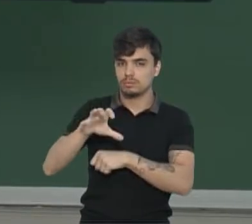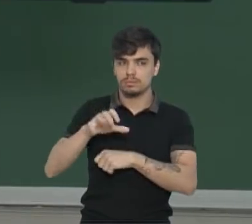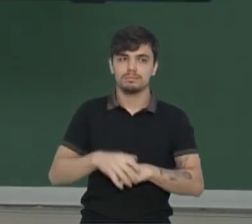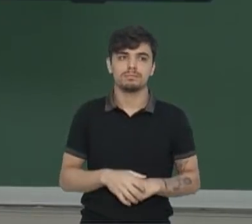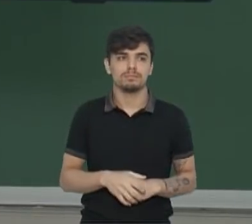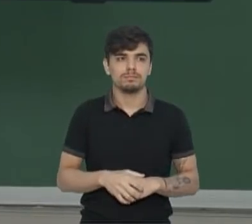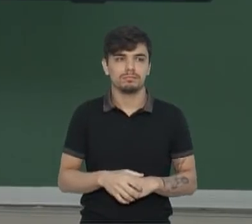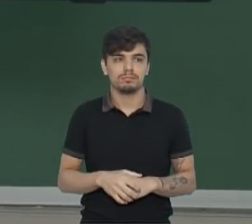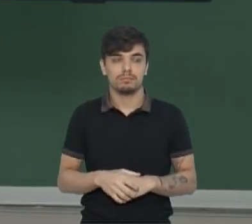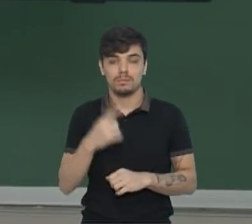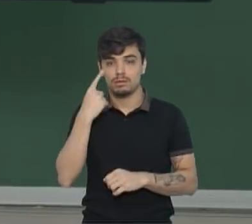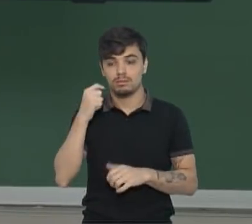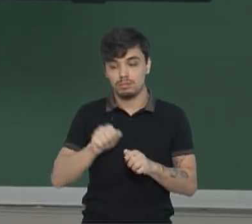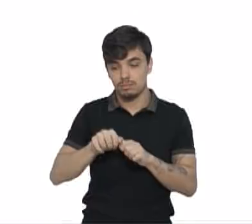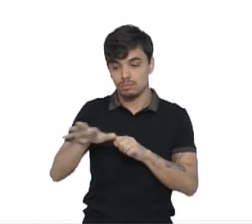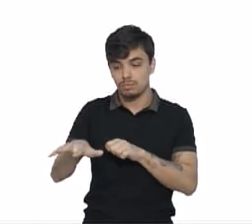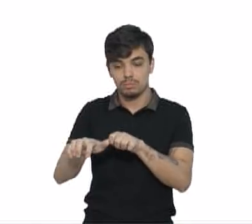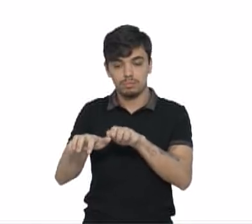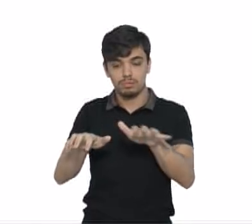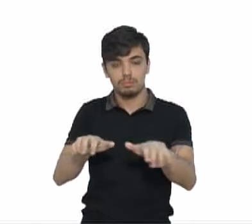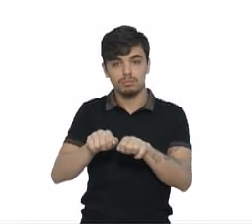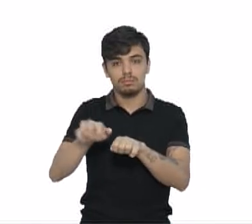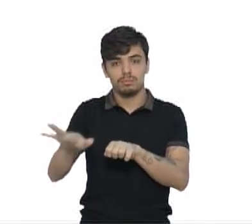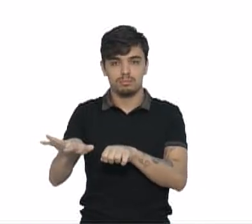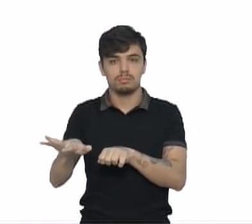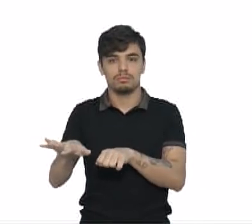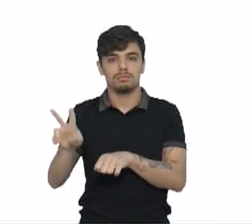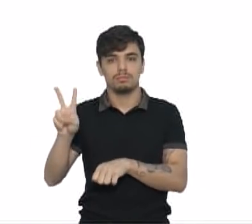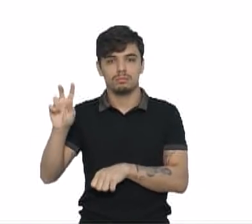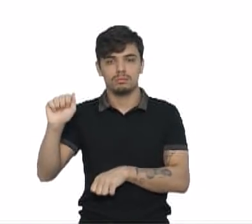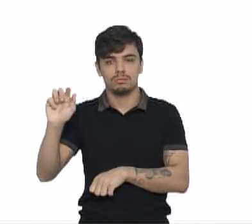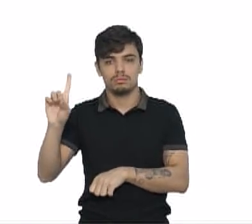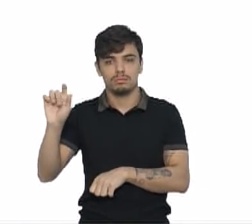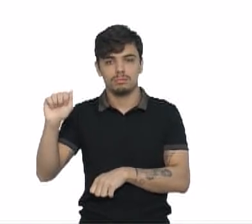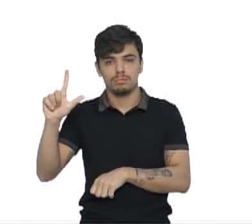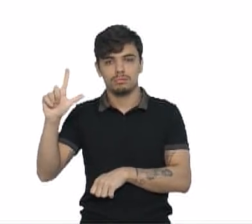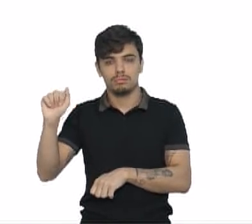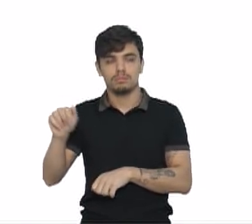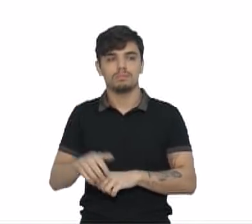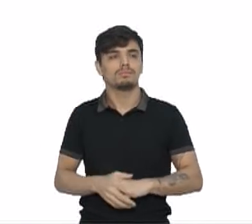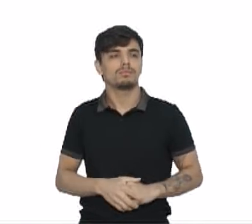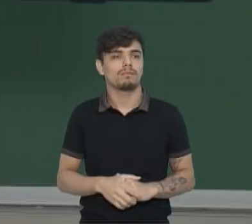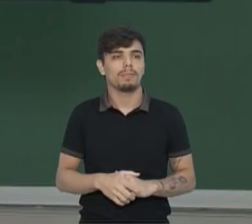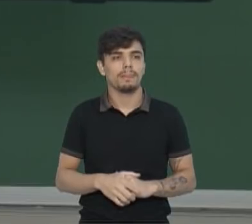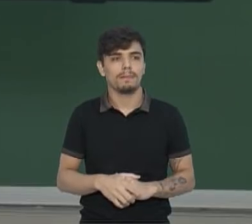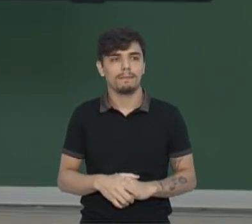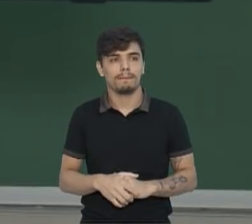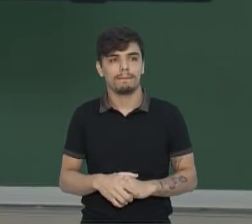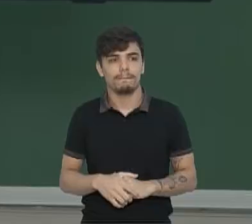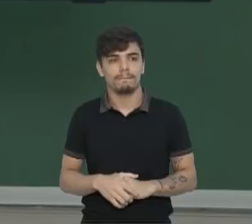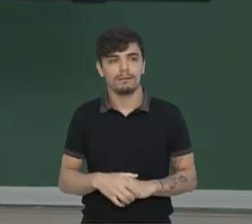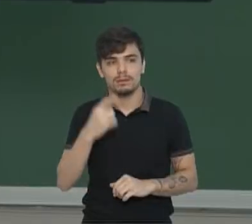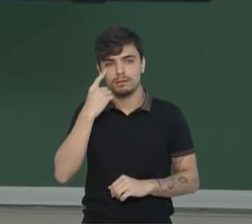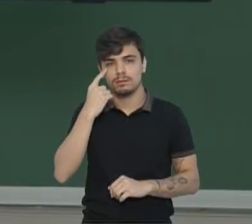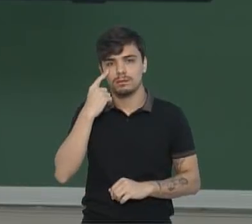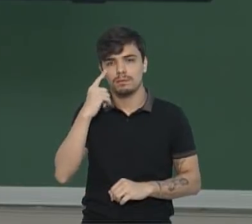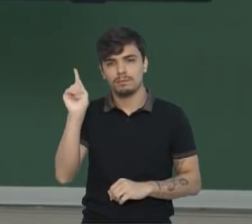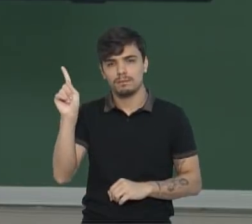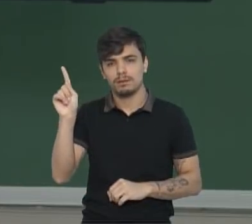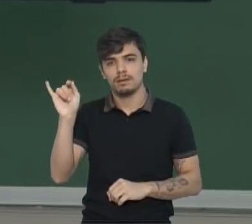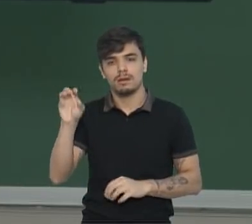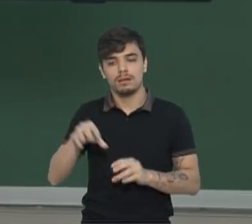dos vândalos. Então, aqui a gente tem um mapa que mostra a migração vândala. Né? Então aqui vocês estão vendo, né, eles migrando, como eu falei,